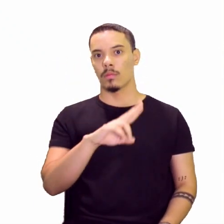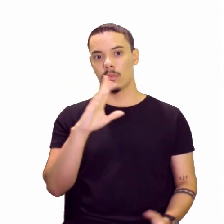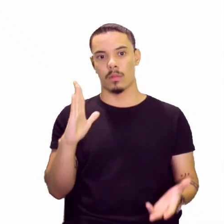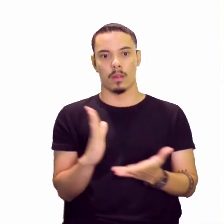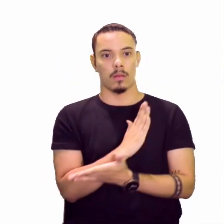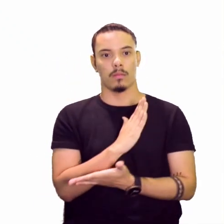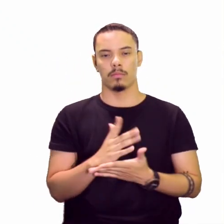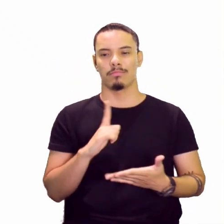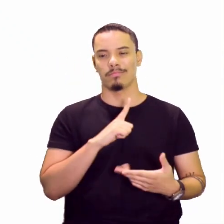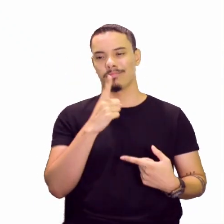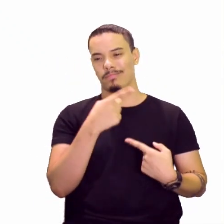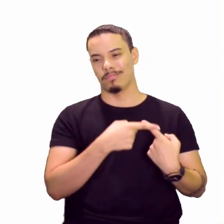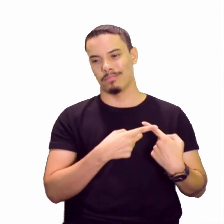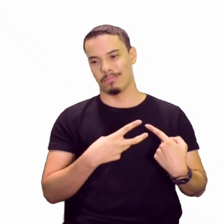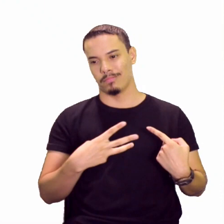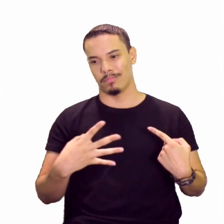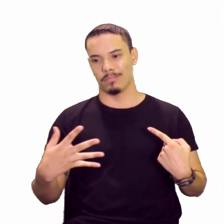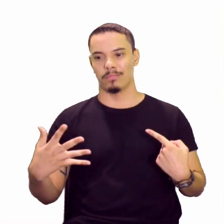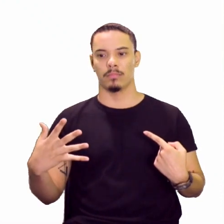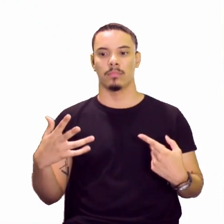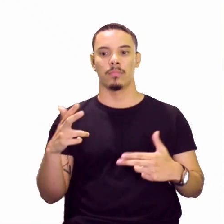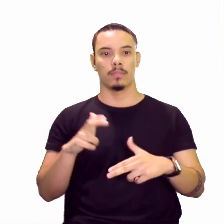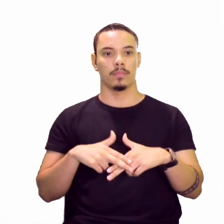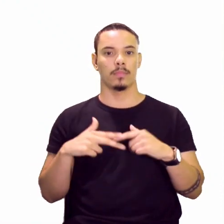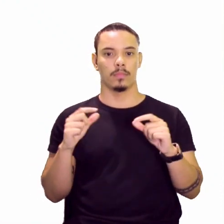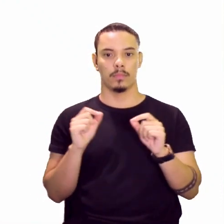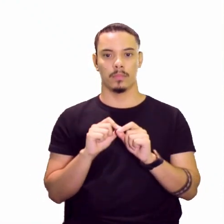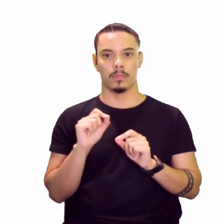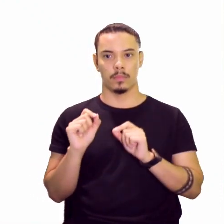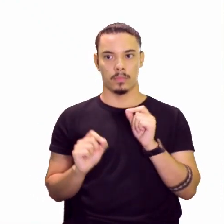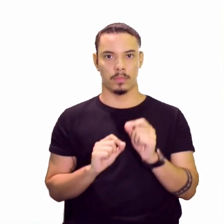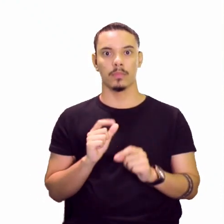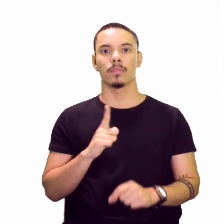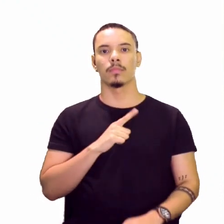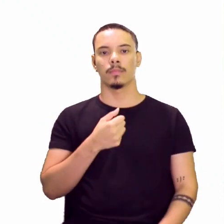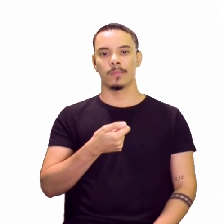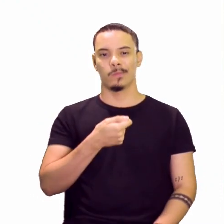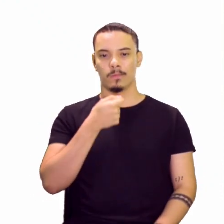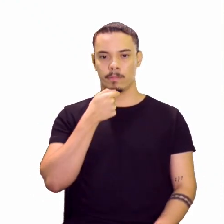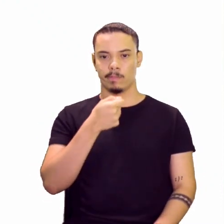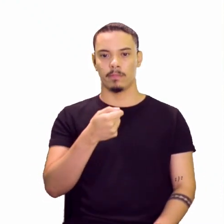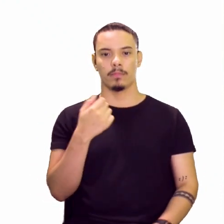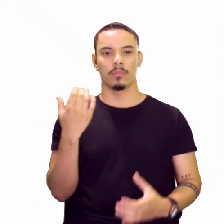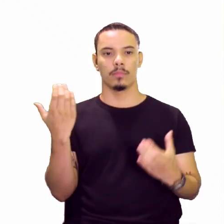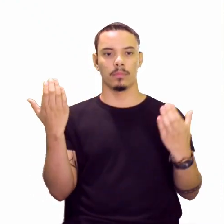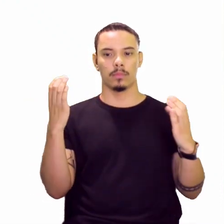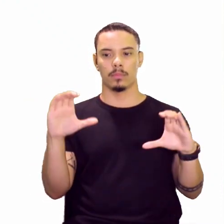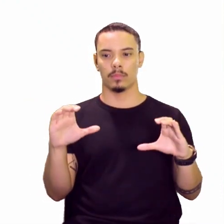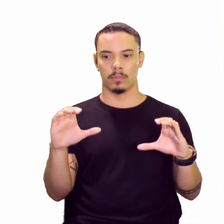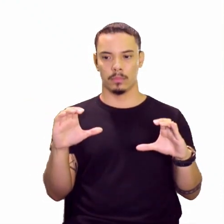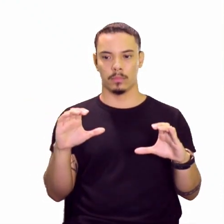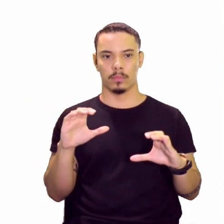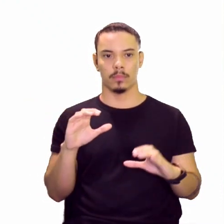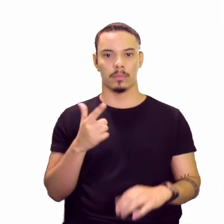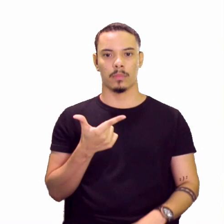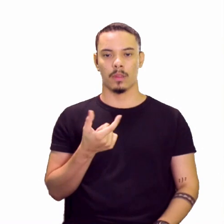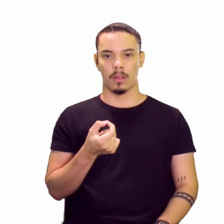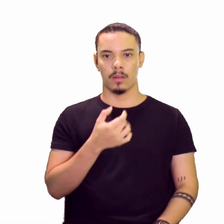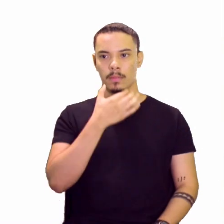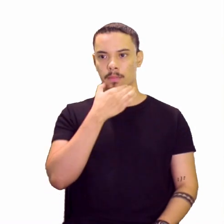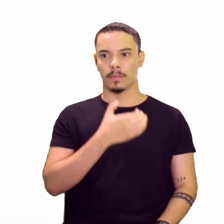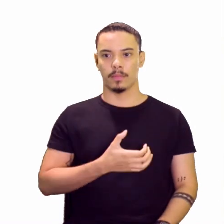que levam semanas para serem completadas. Então tá aqui, pessoal, uma reportagem que foi publicada aí em 20 de dezembro